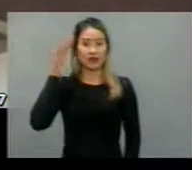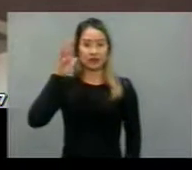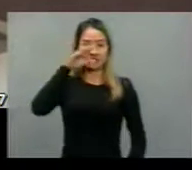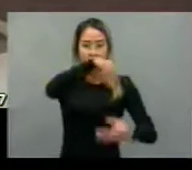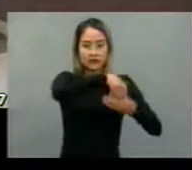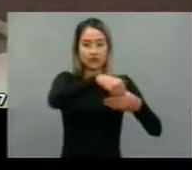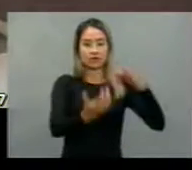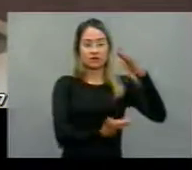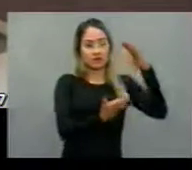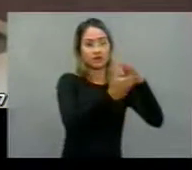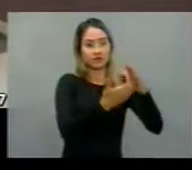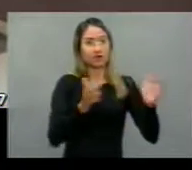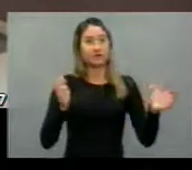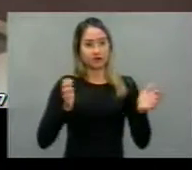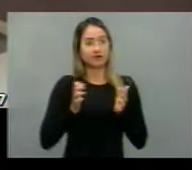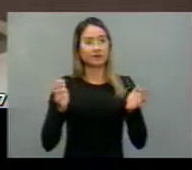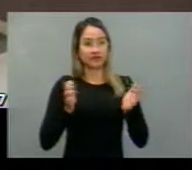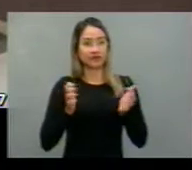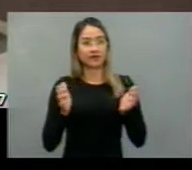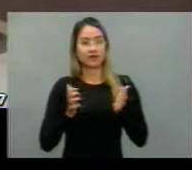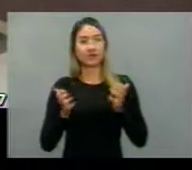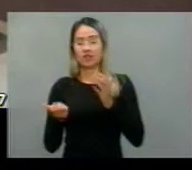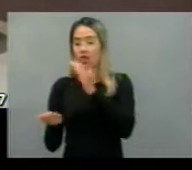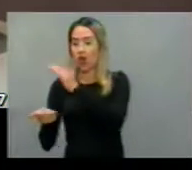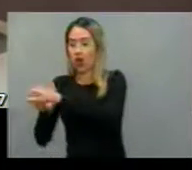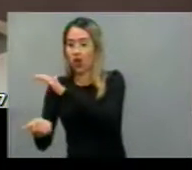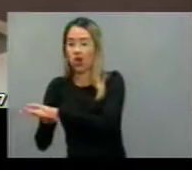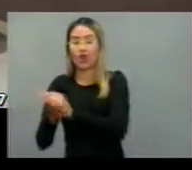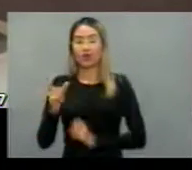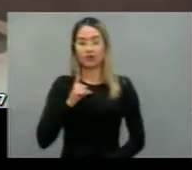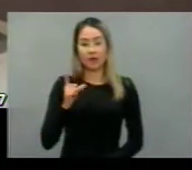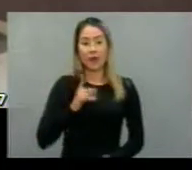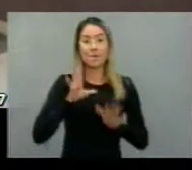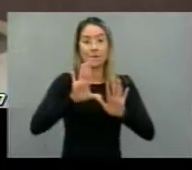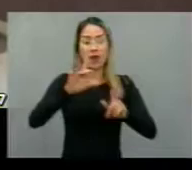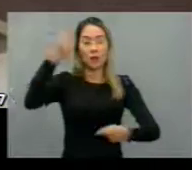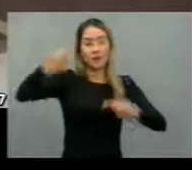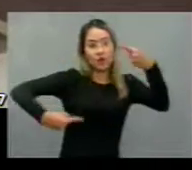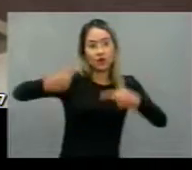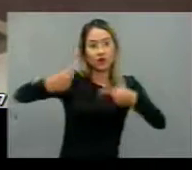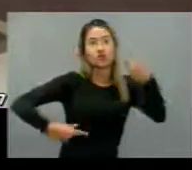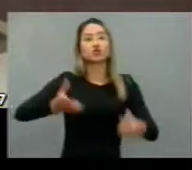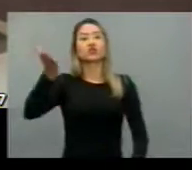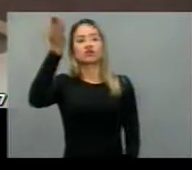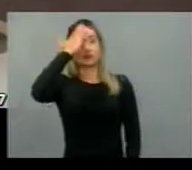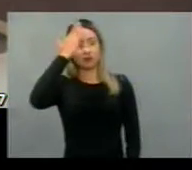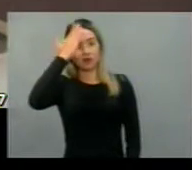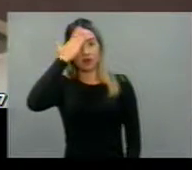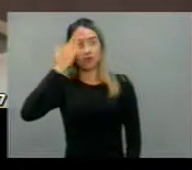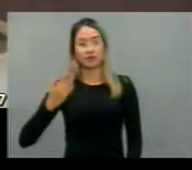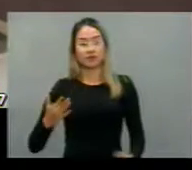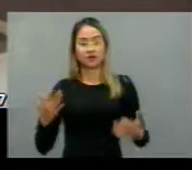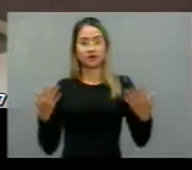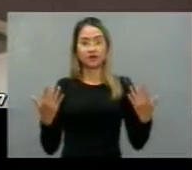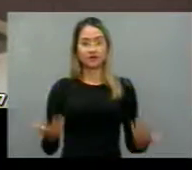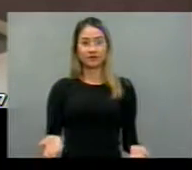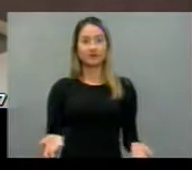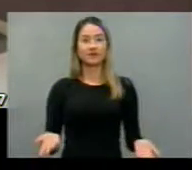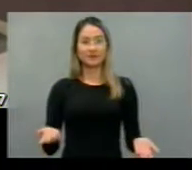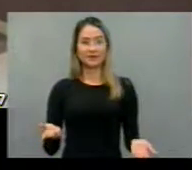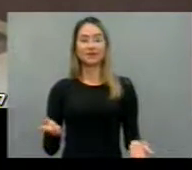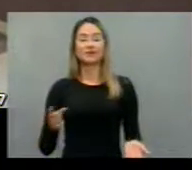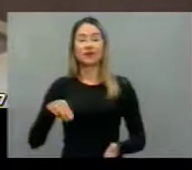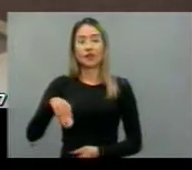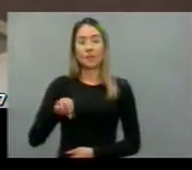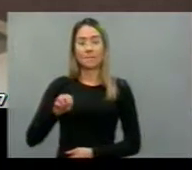as estruturas desses esquemas, desses grandes esquemas dos grandes latifúndios, da grande